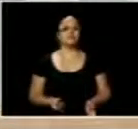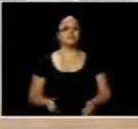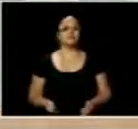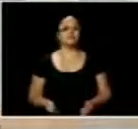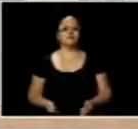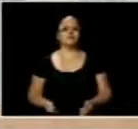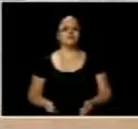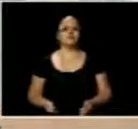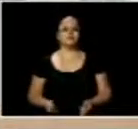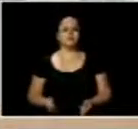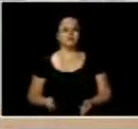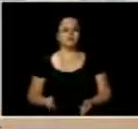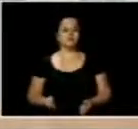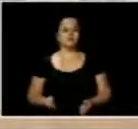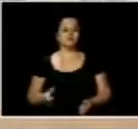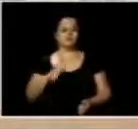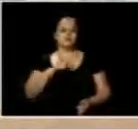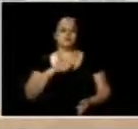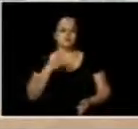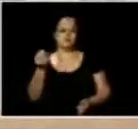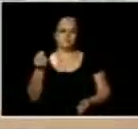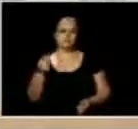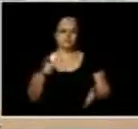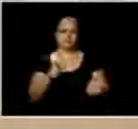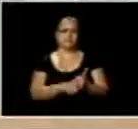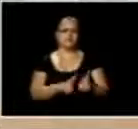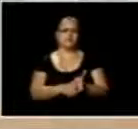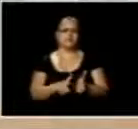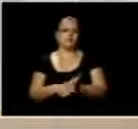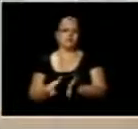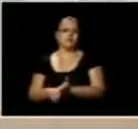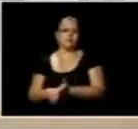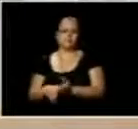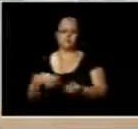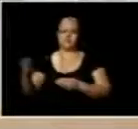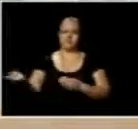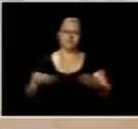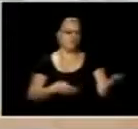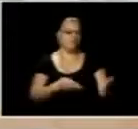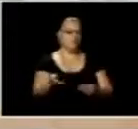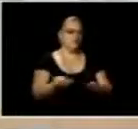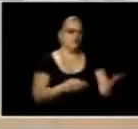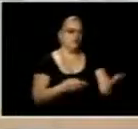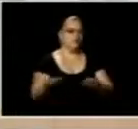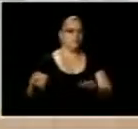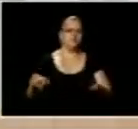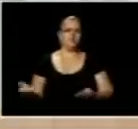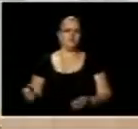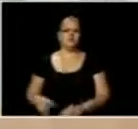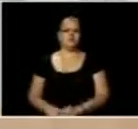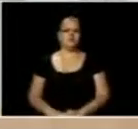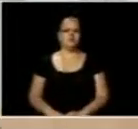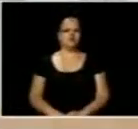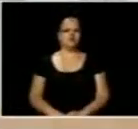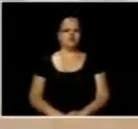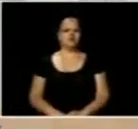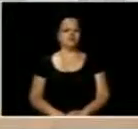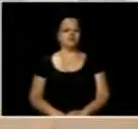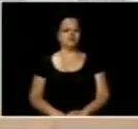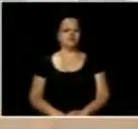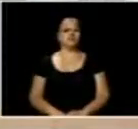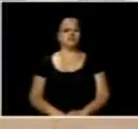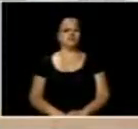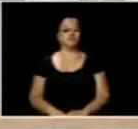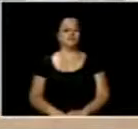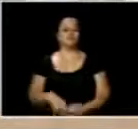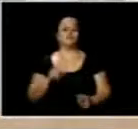cá... Você pode querer fazer, você pode ter ali o recurso para fazer, mas a coisa não flui. E não flui por